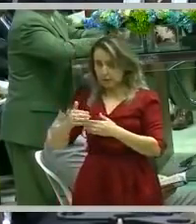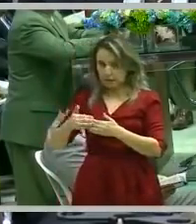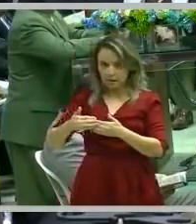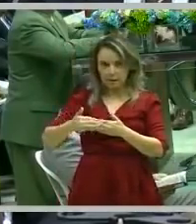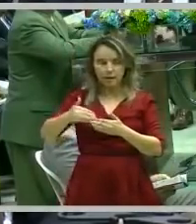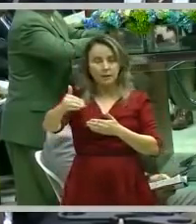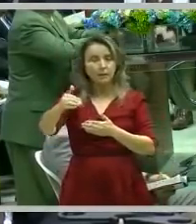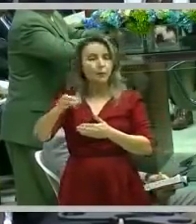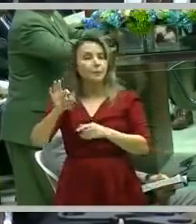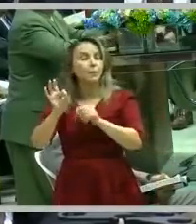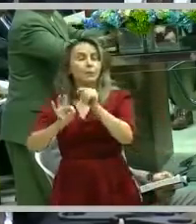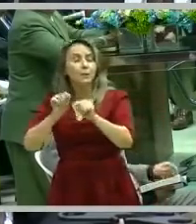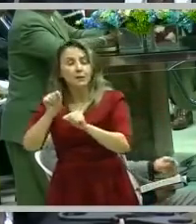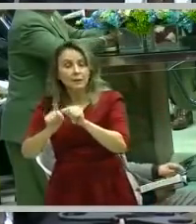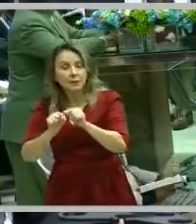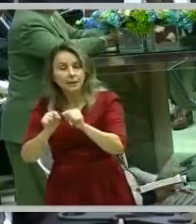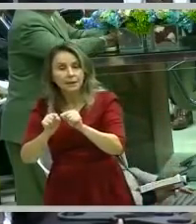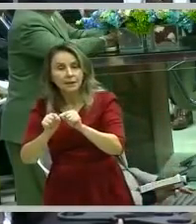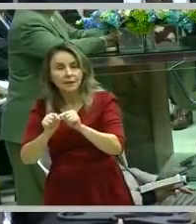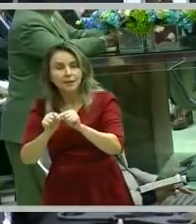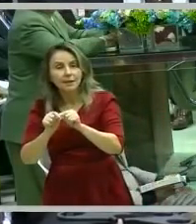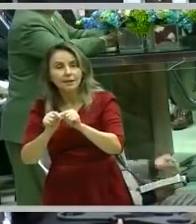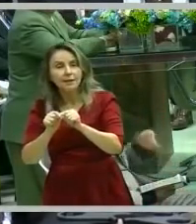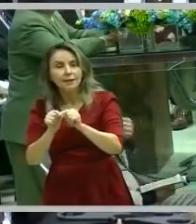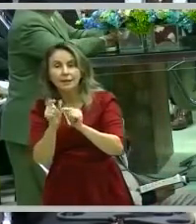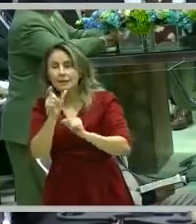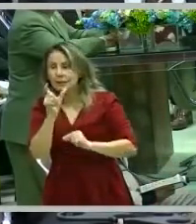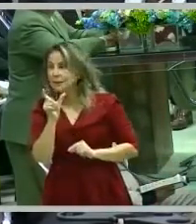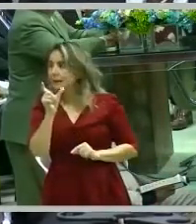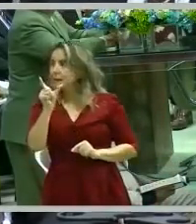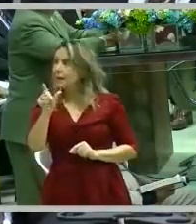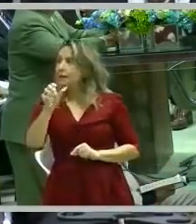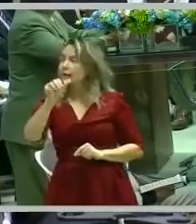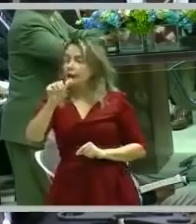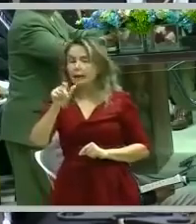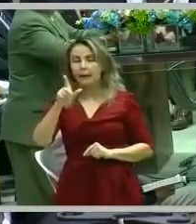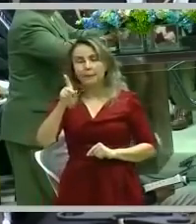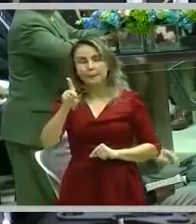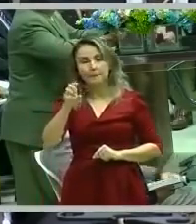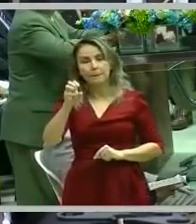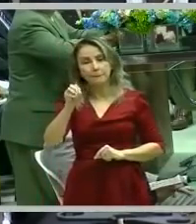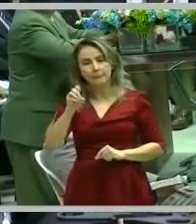fez o quê, irmãos? Você sabe o que significa se apoderar?